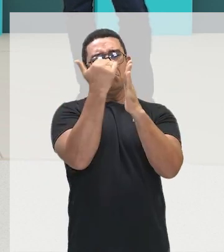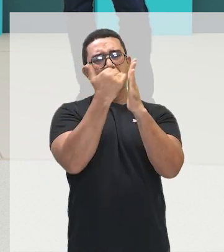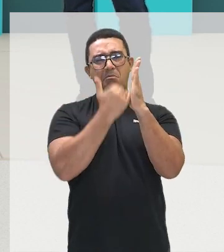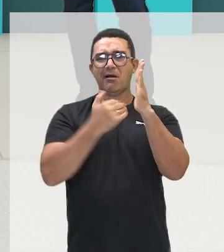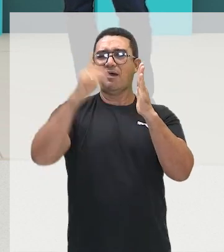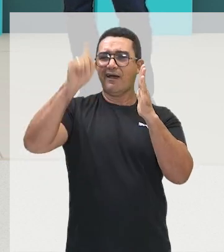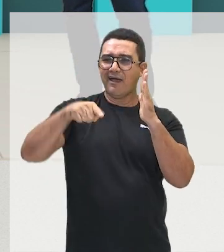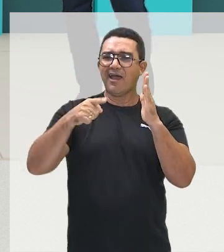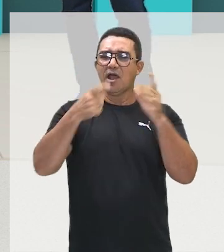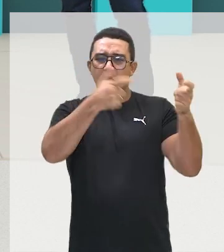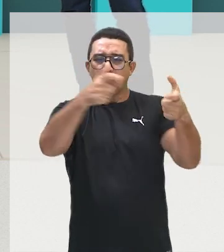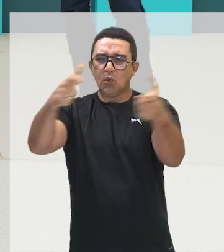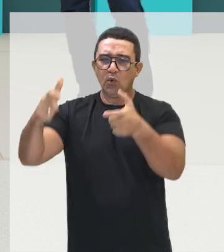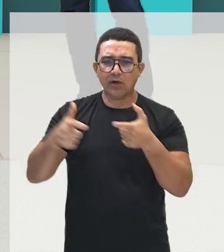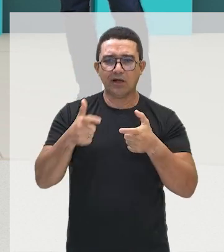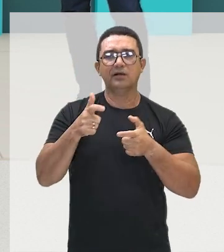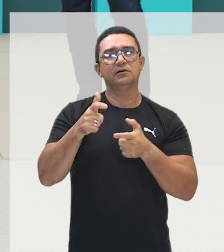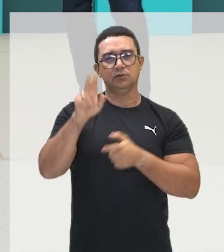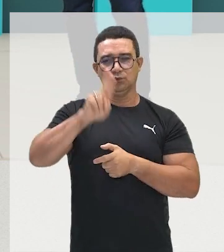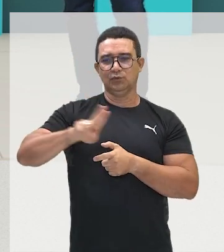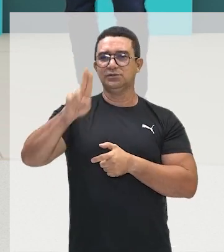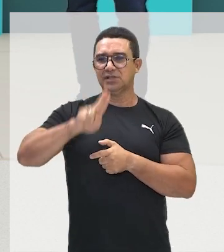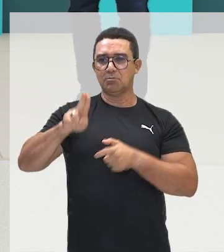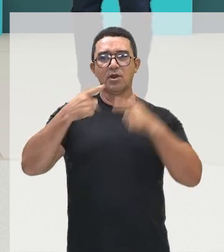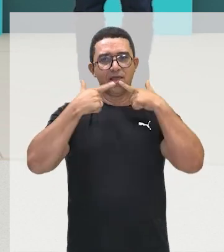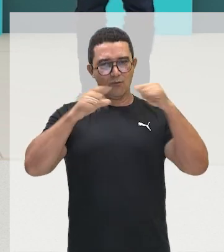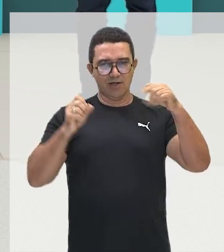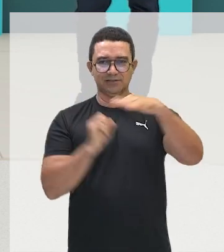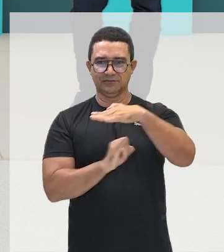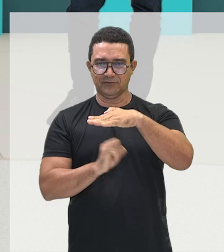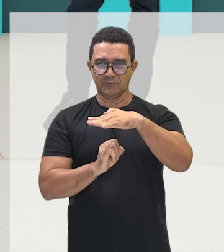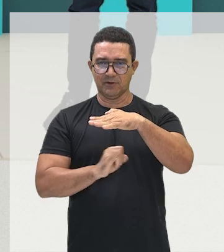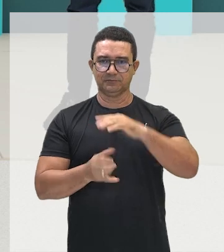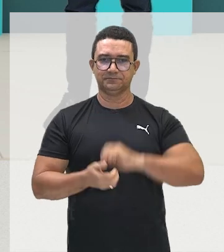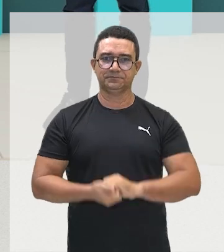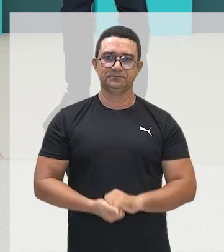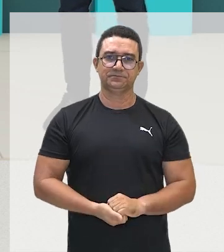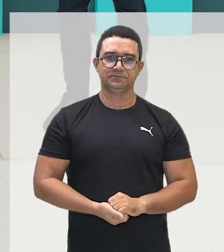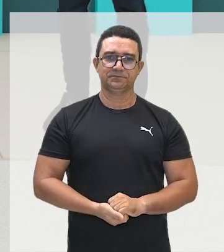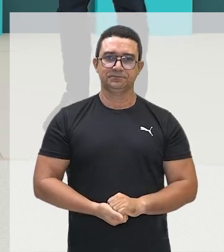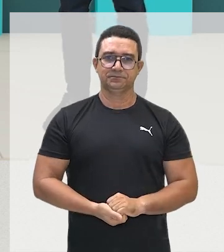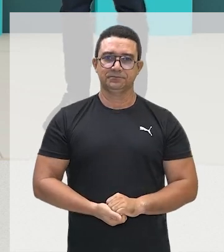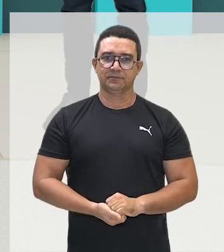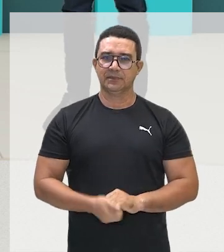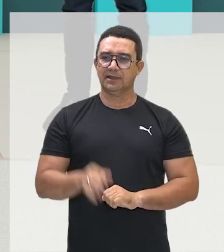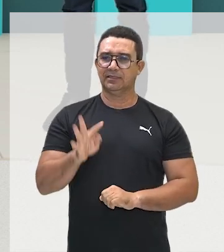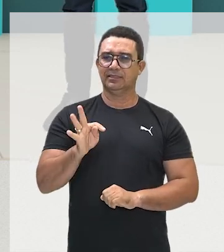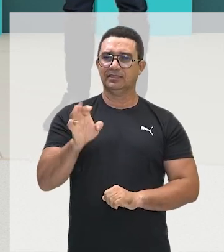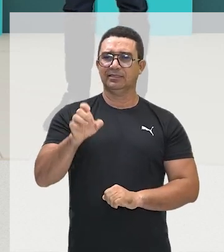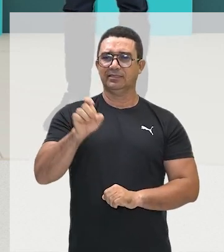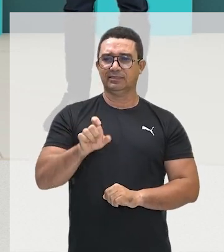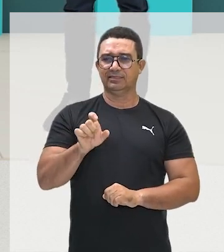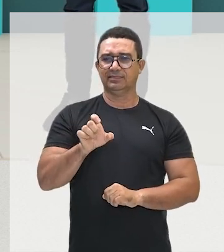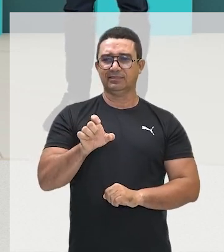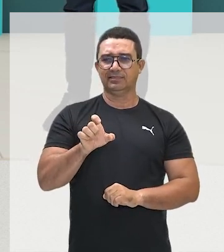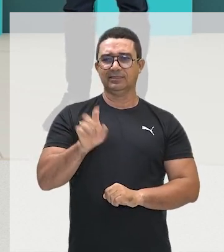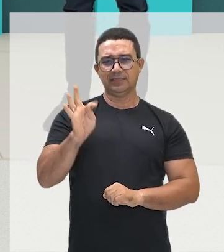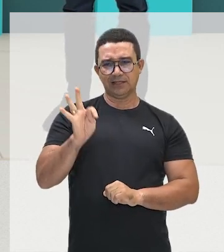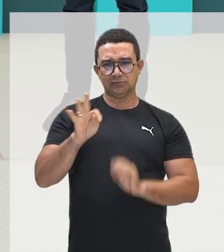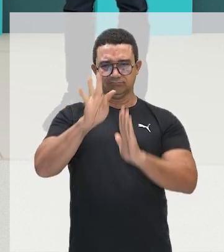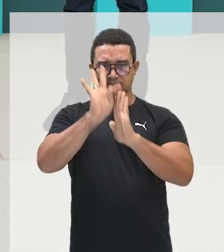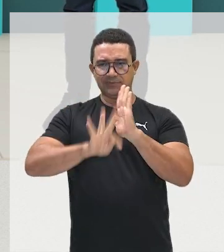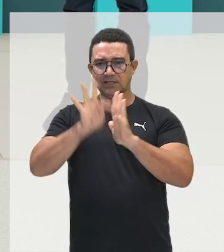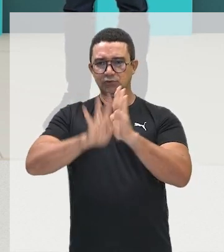normalmente, né, nós utilizamos linguagem informal. Nós temos então text messages, que são as mensagens de texto,